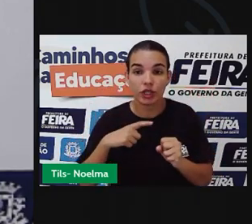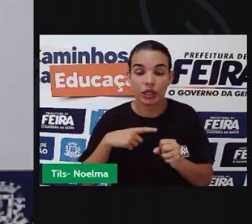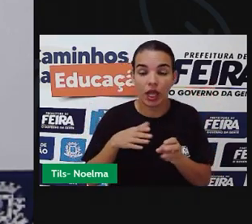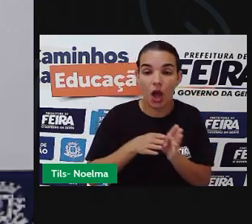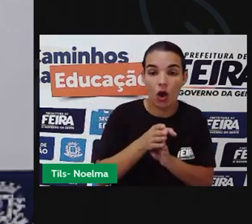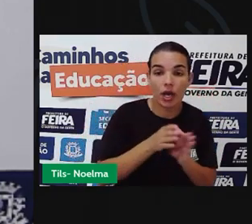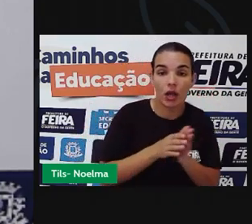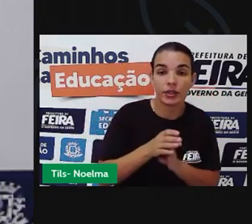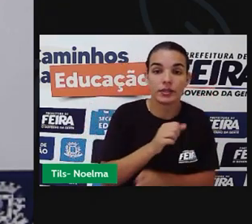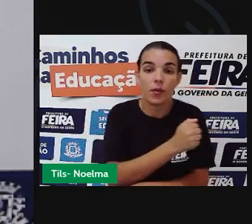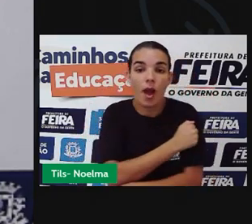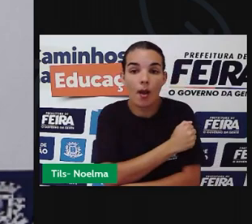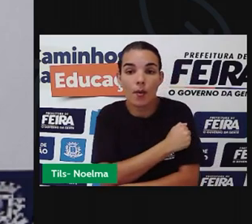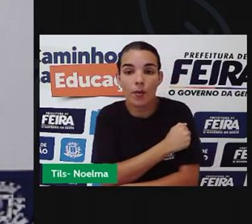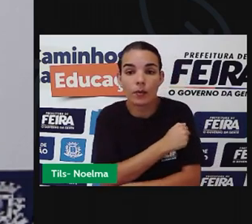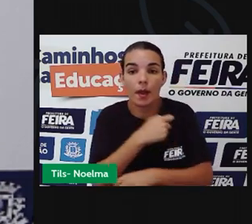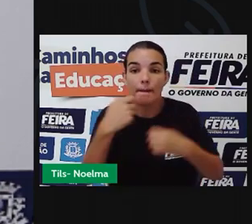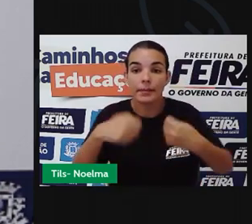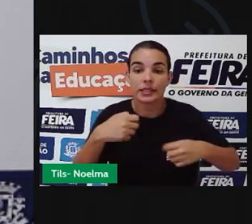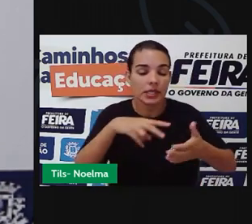as orientações dorme